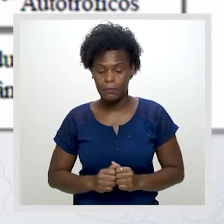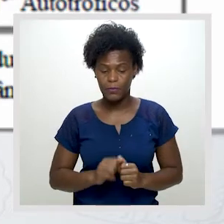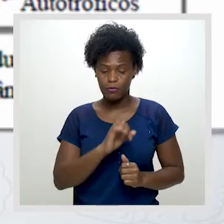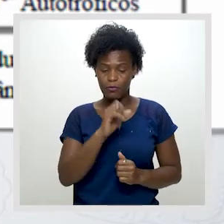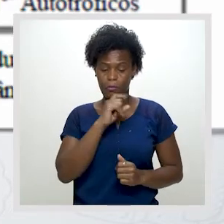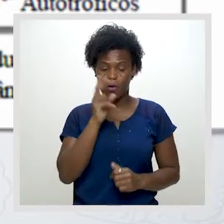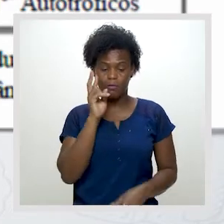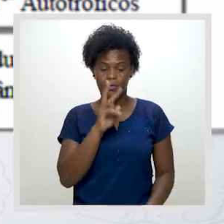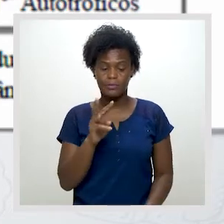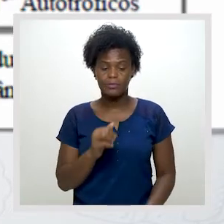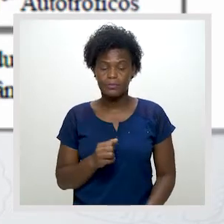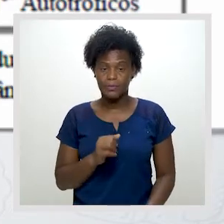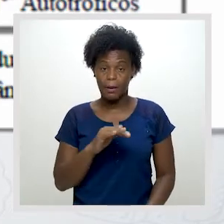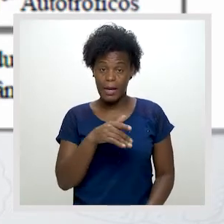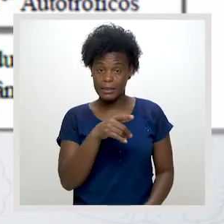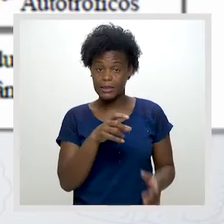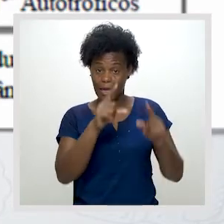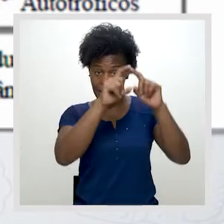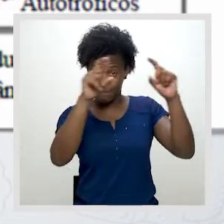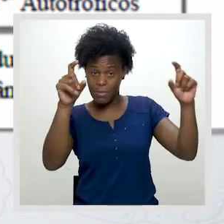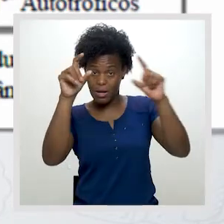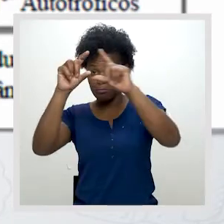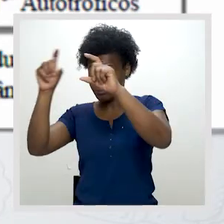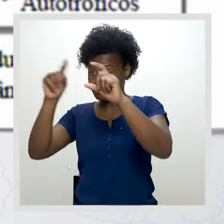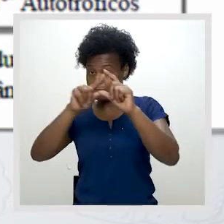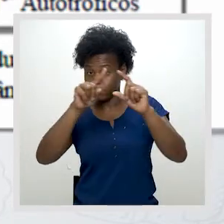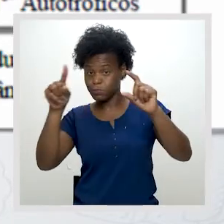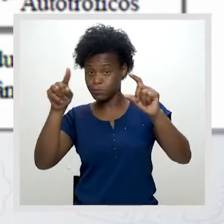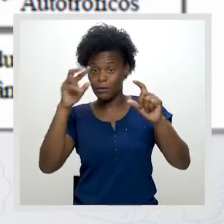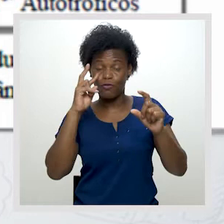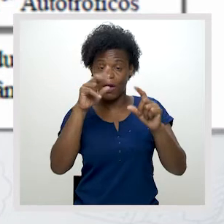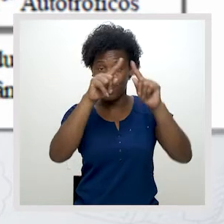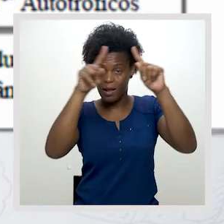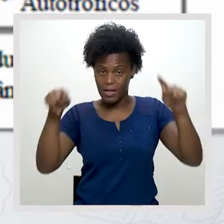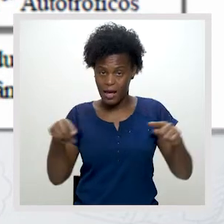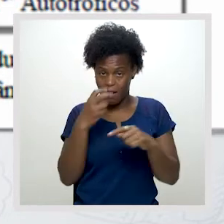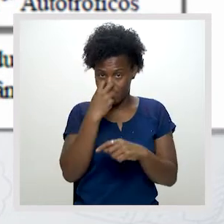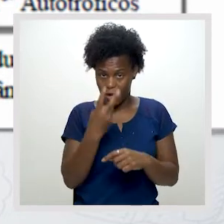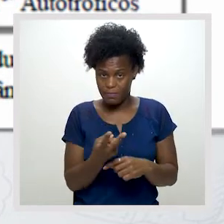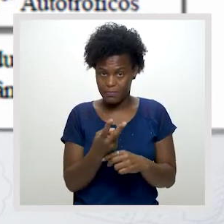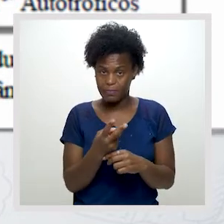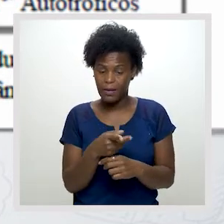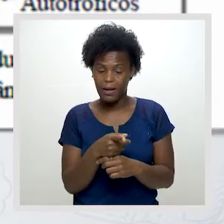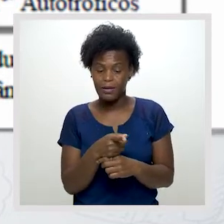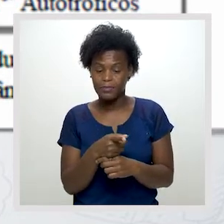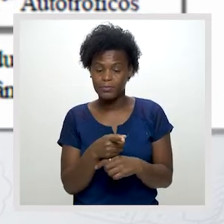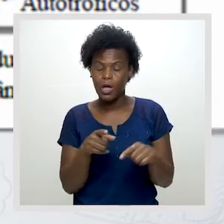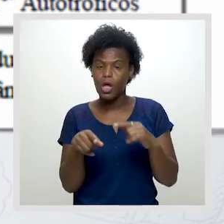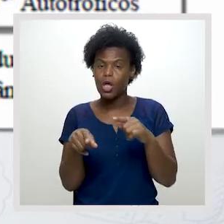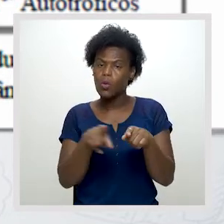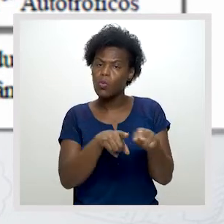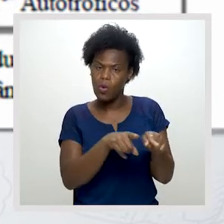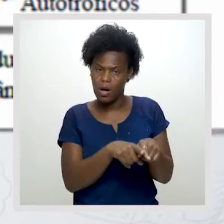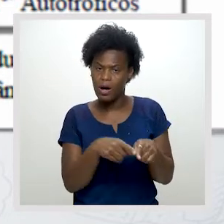constatar, este esquema que vocês estão a ver ali na tela é um esquema